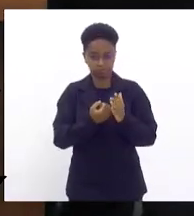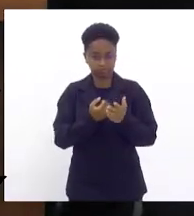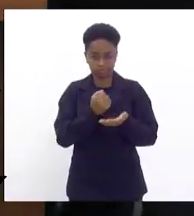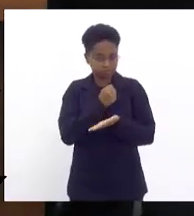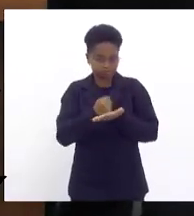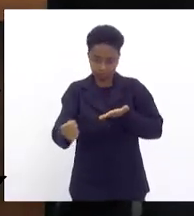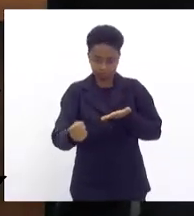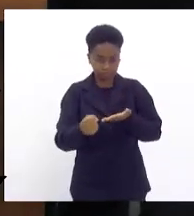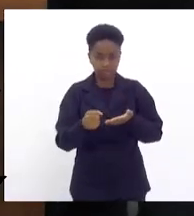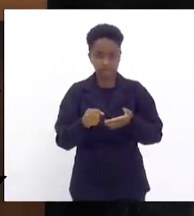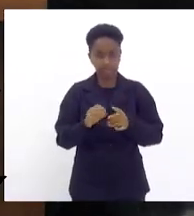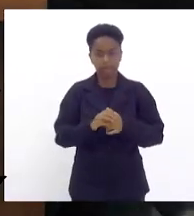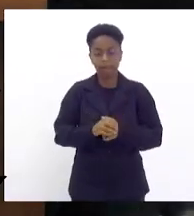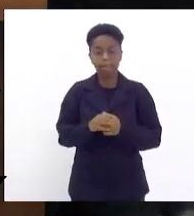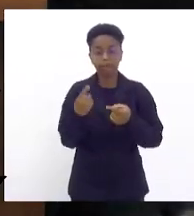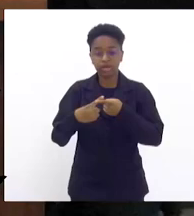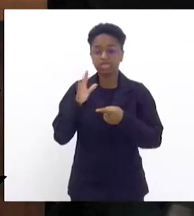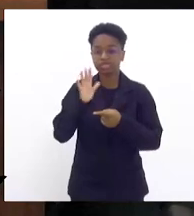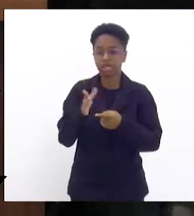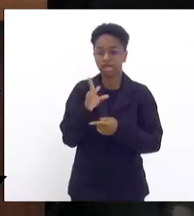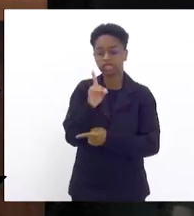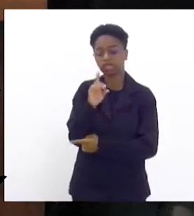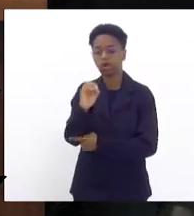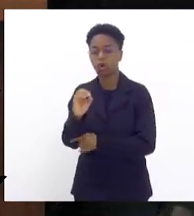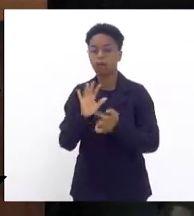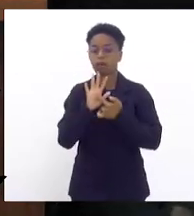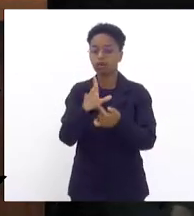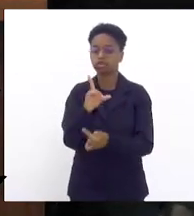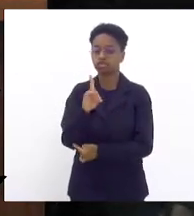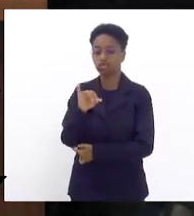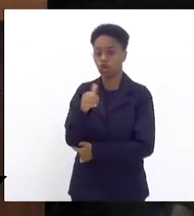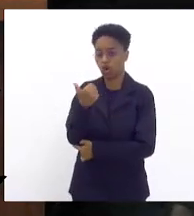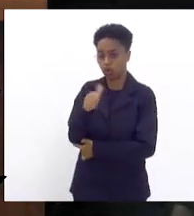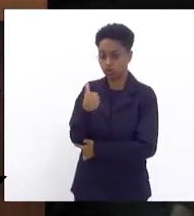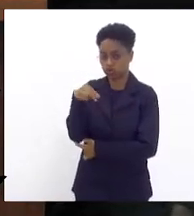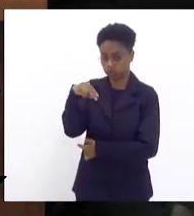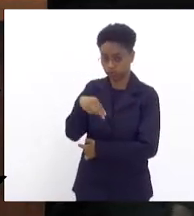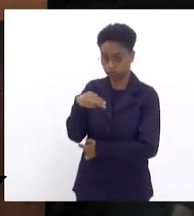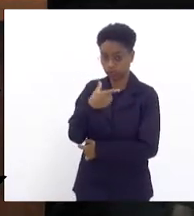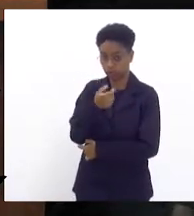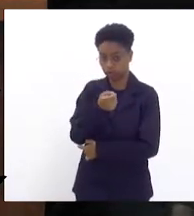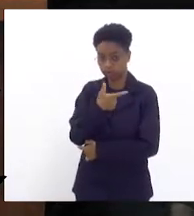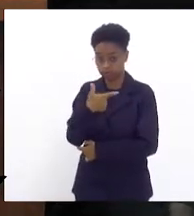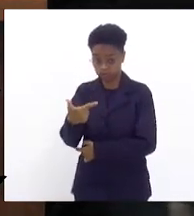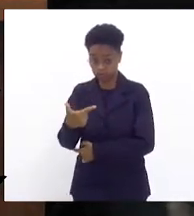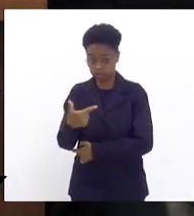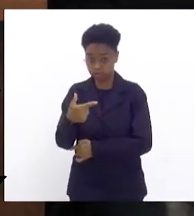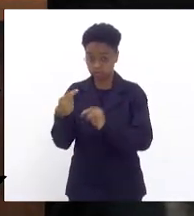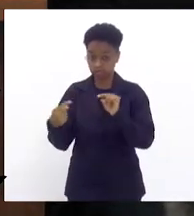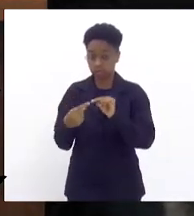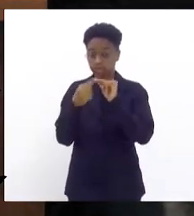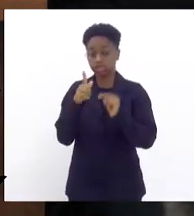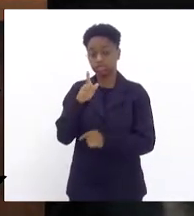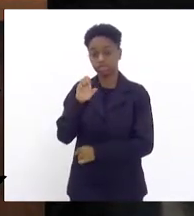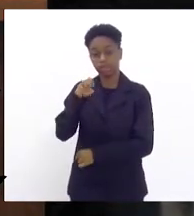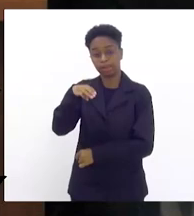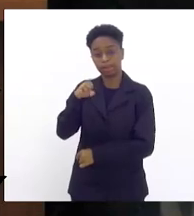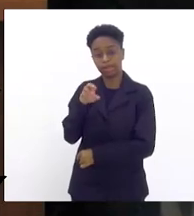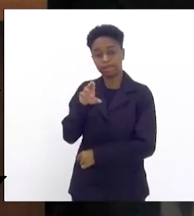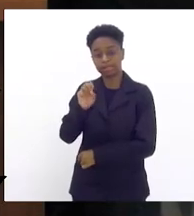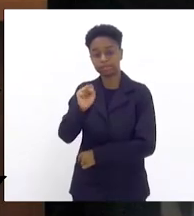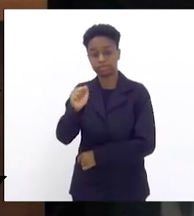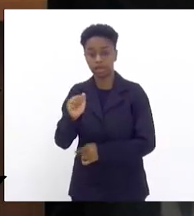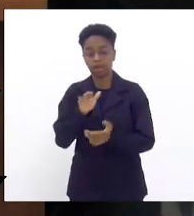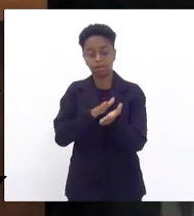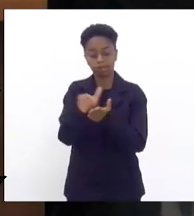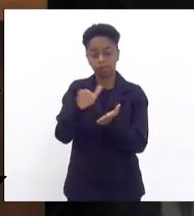saiu no Diário Oficial no dia 11 de novembro de 2022, segundo a Genersa, que faz publicar o regulamento